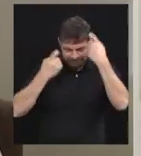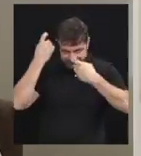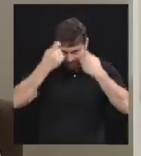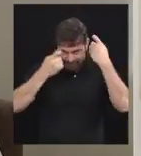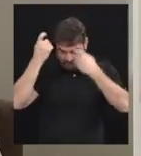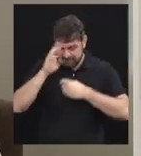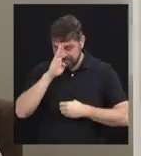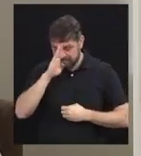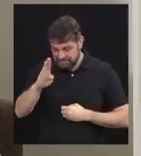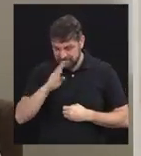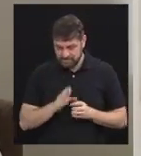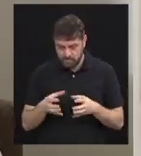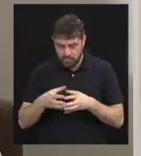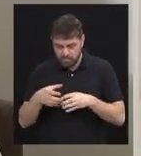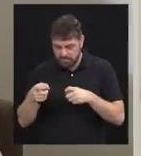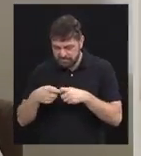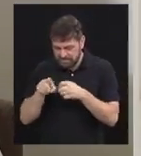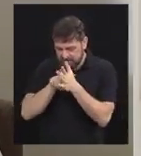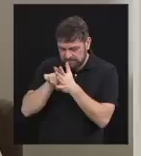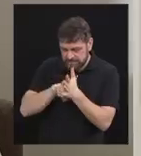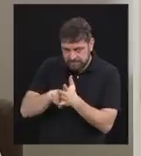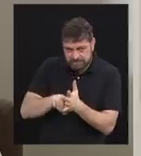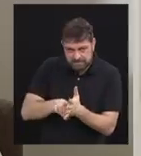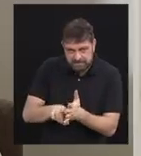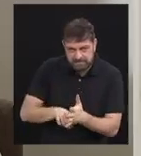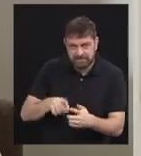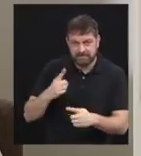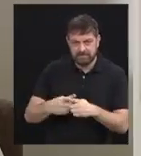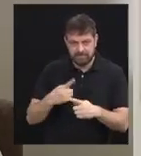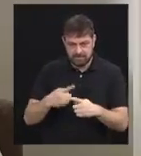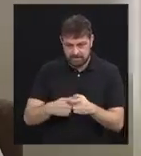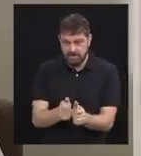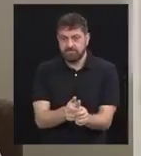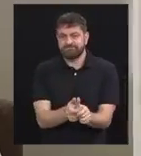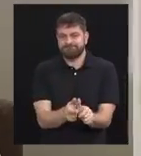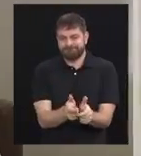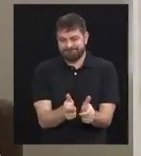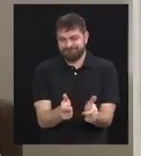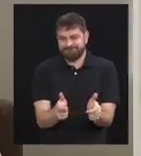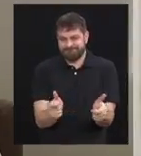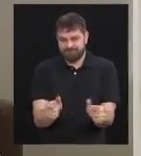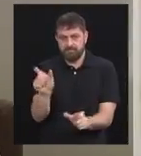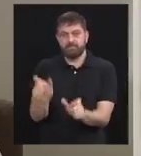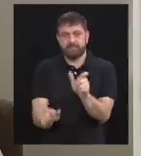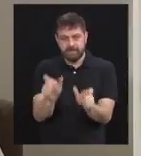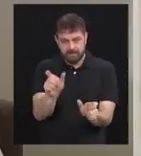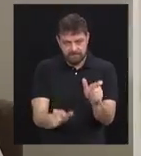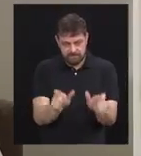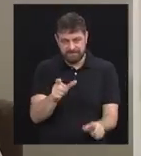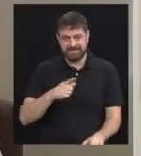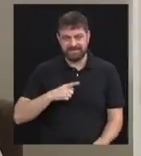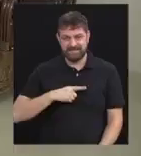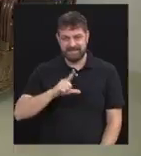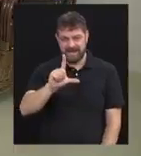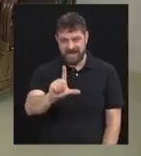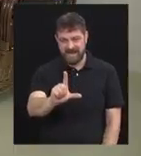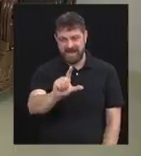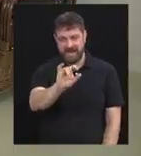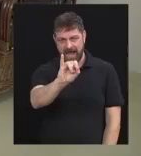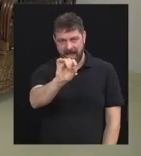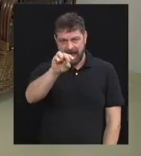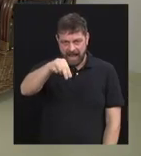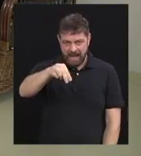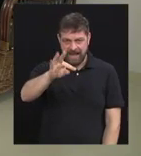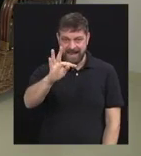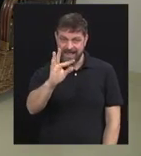preocupação muito grande para a comunidade científica pelo grande quantidade de pacientes que têm desenvolvido esse